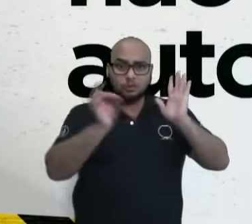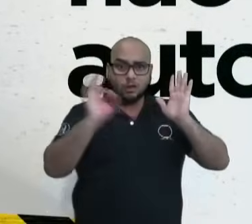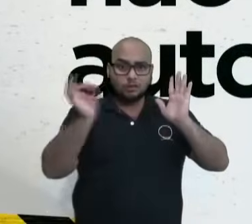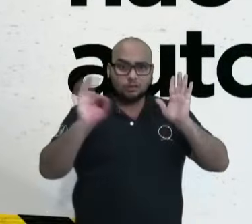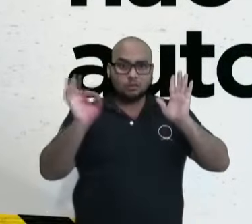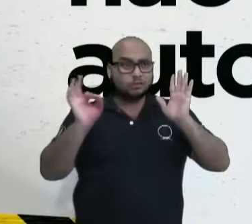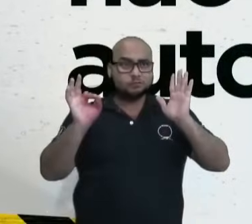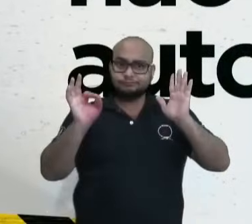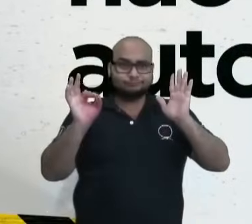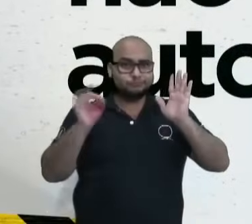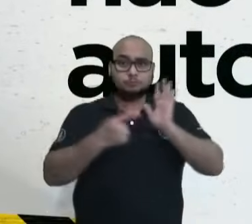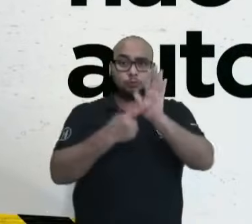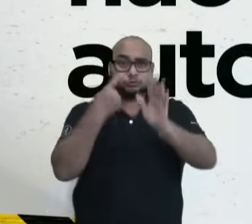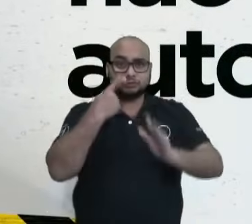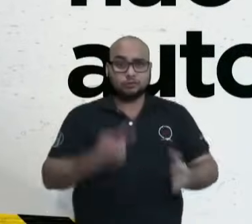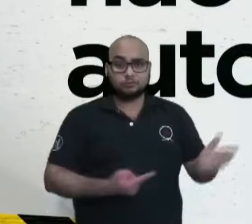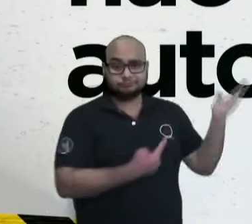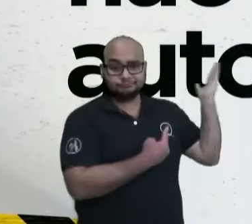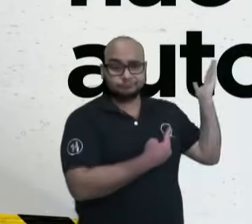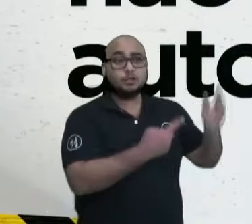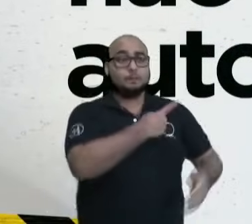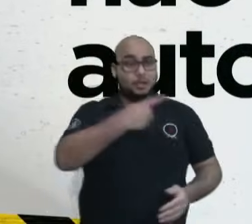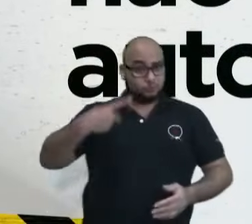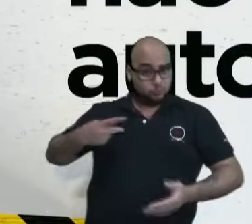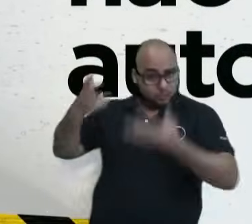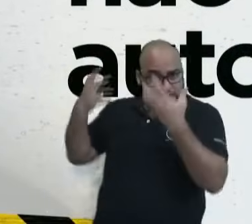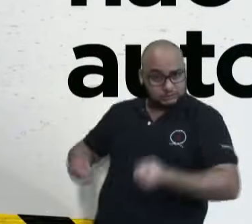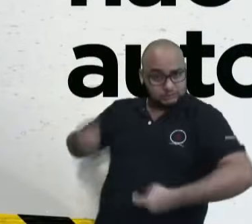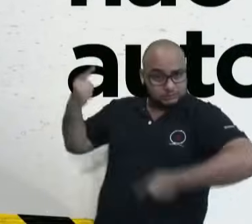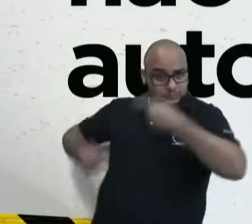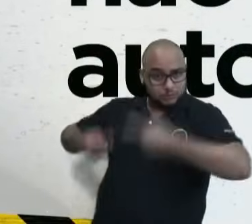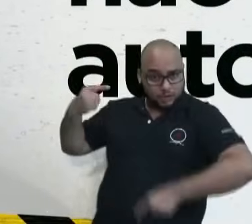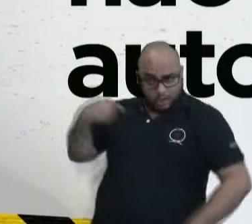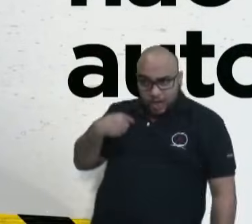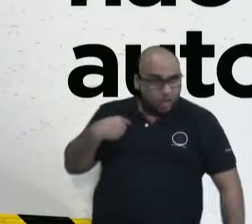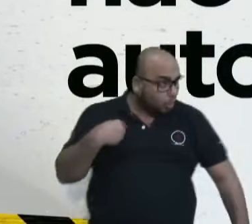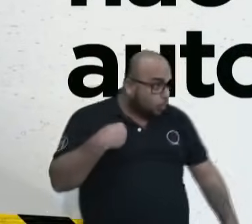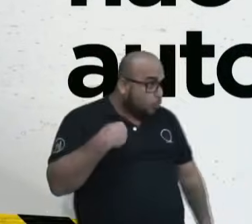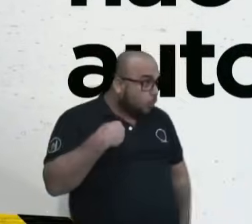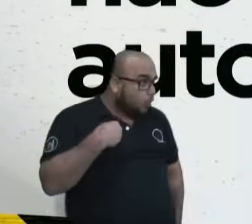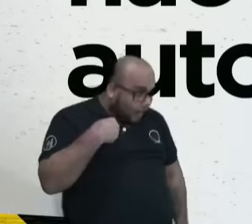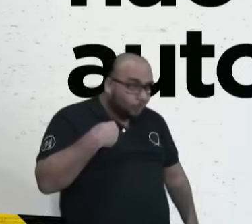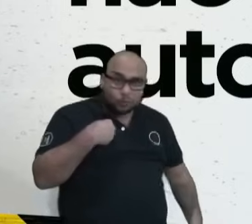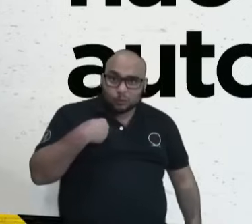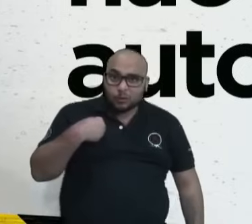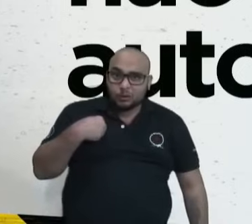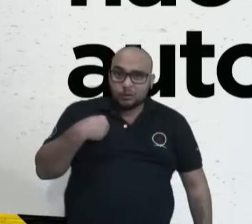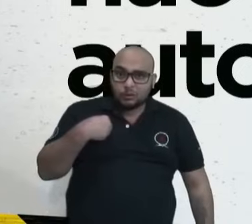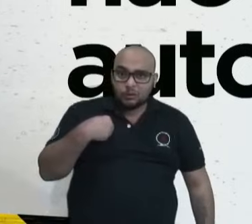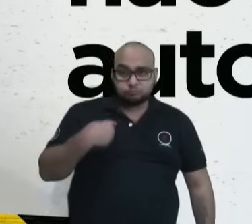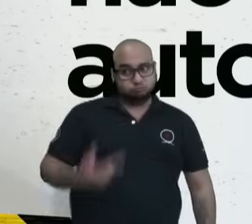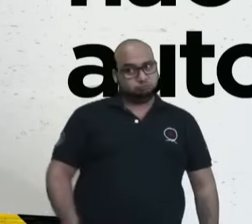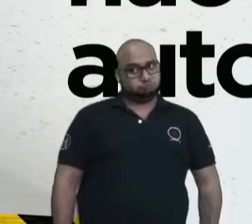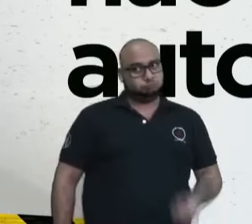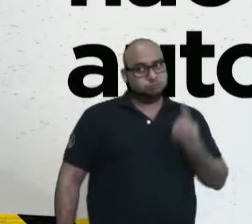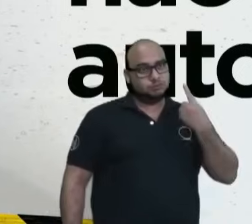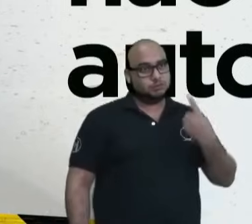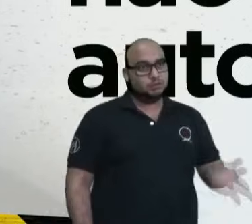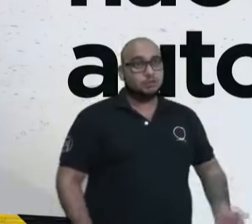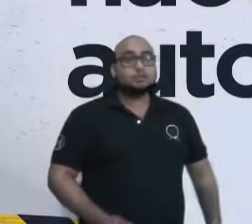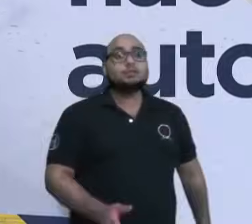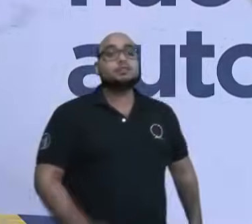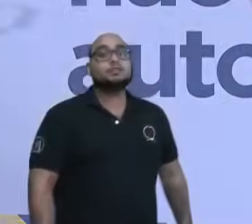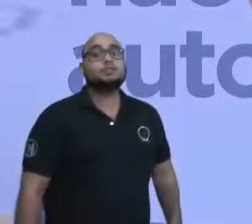pastor aceita fazer um debate eu deixa eu falar aqui um ditado que o pessoal usa você já ouviu o ditado cachorro